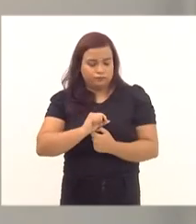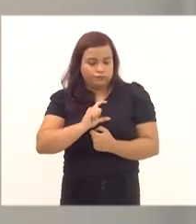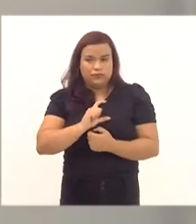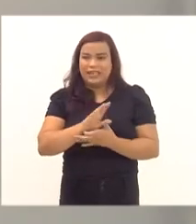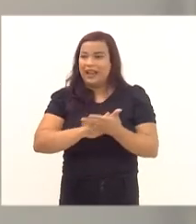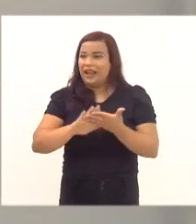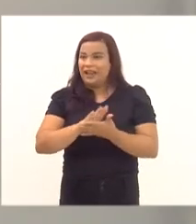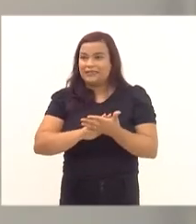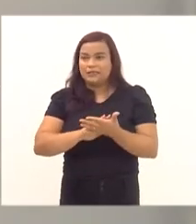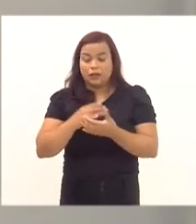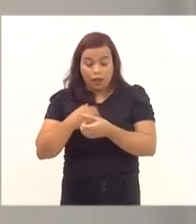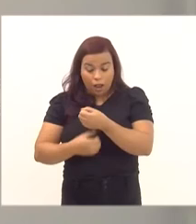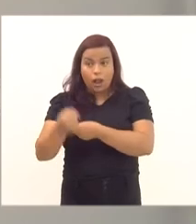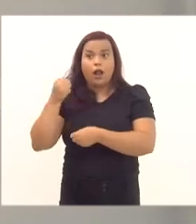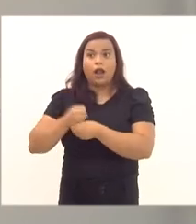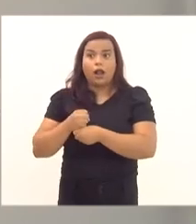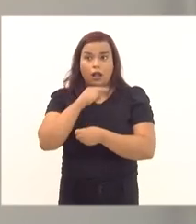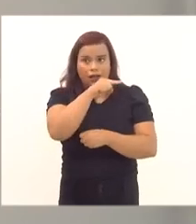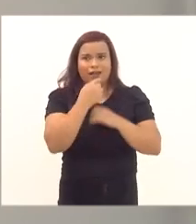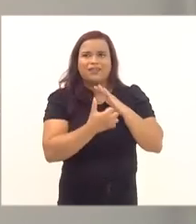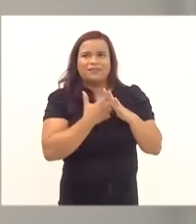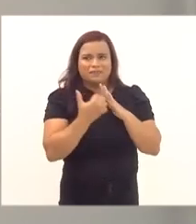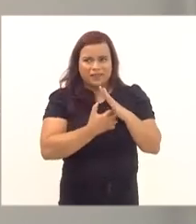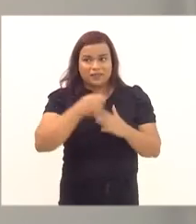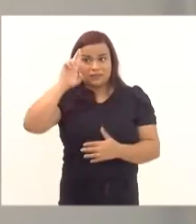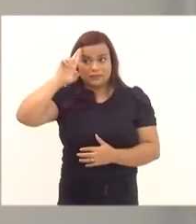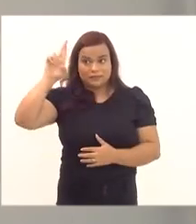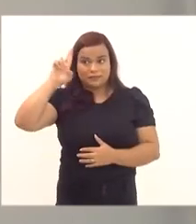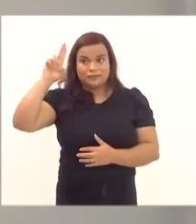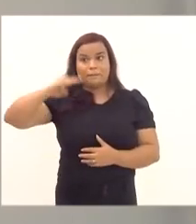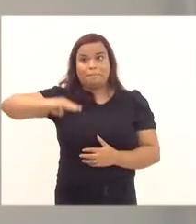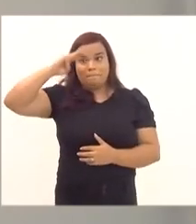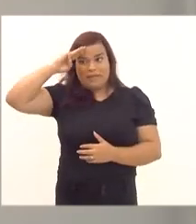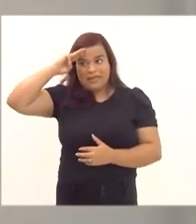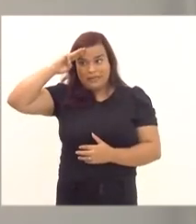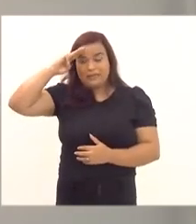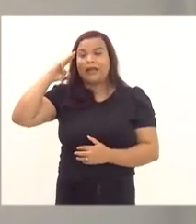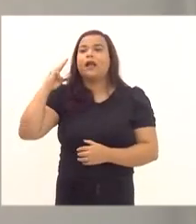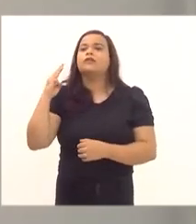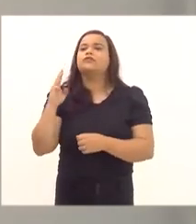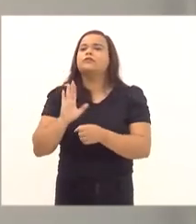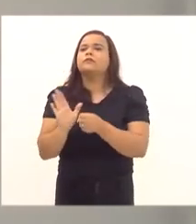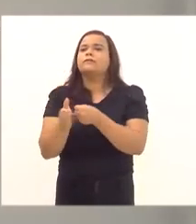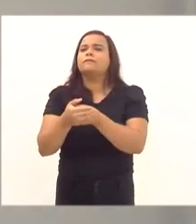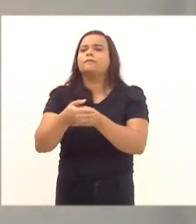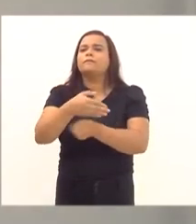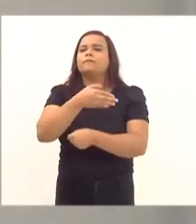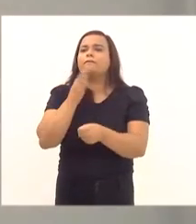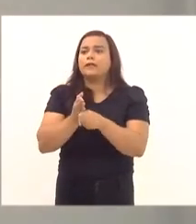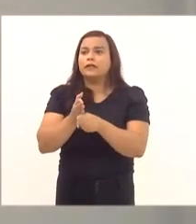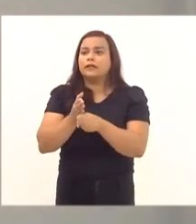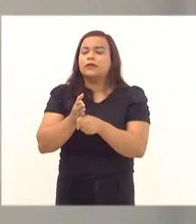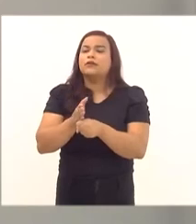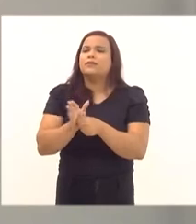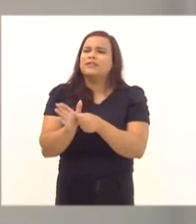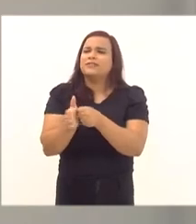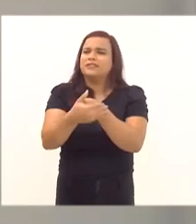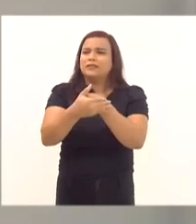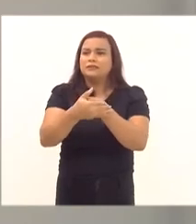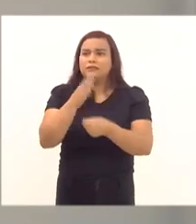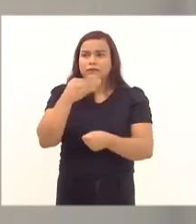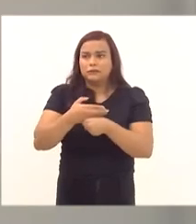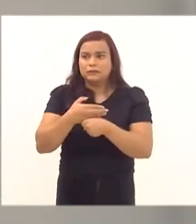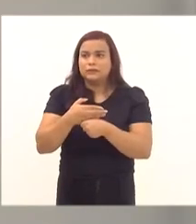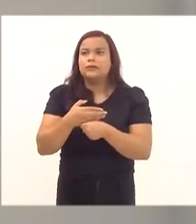esta empresa que é administrada por militares fascistas fascistas porque não tem